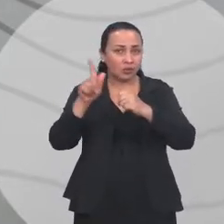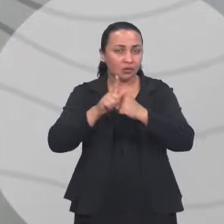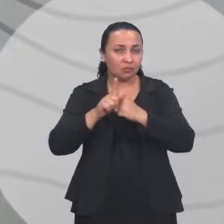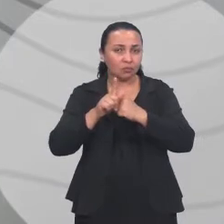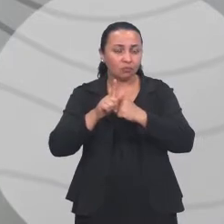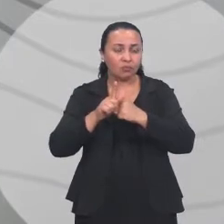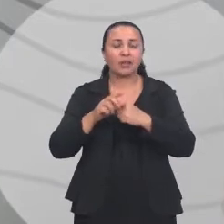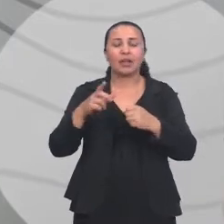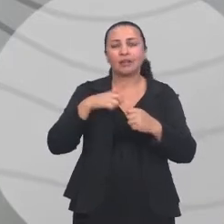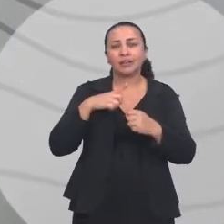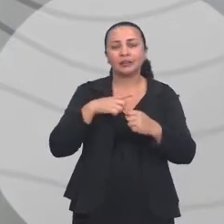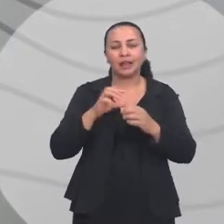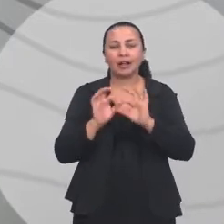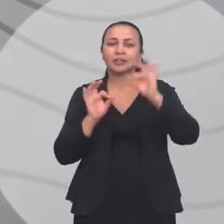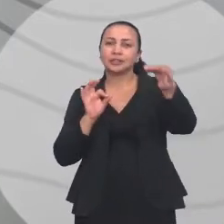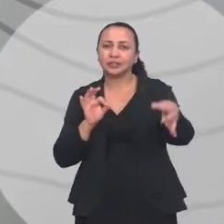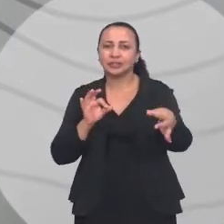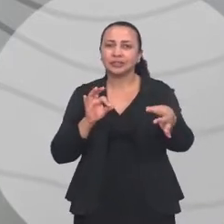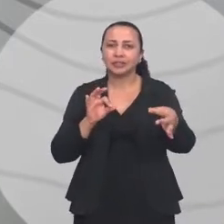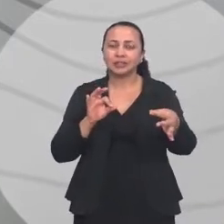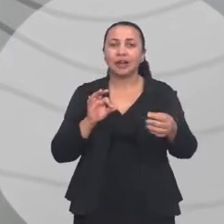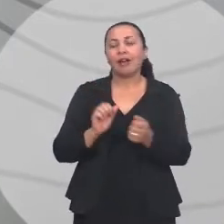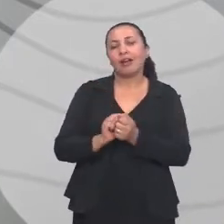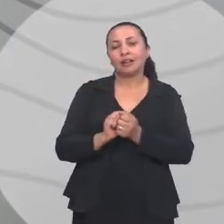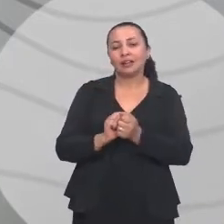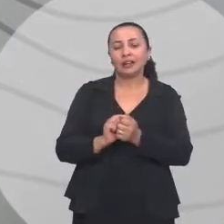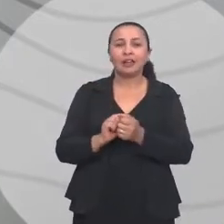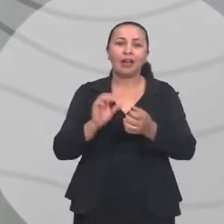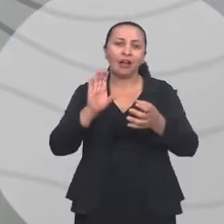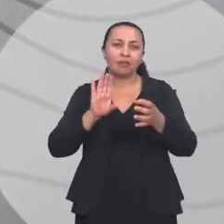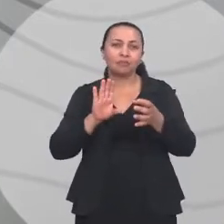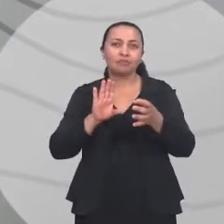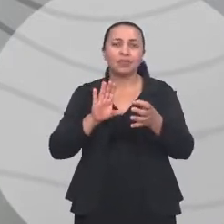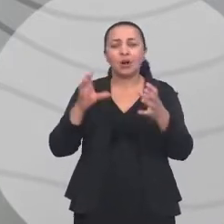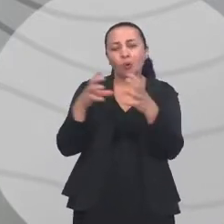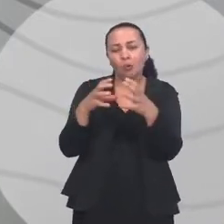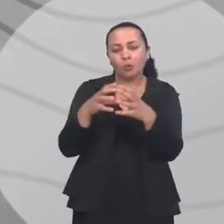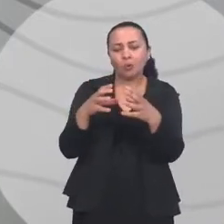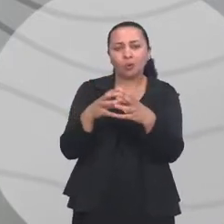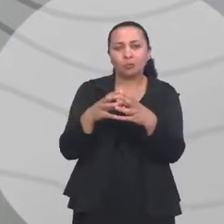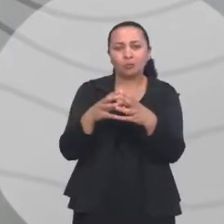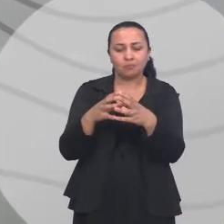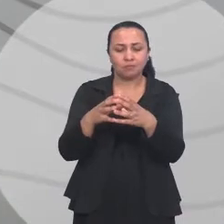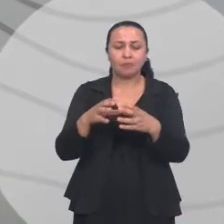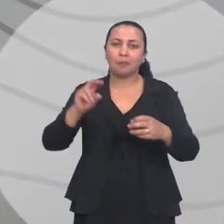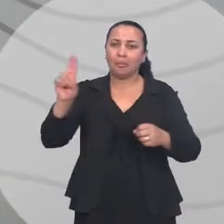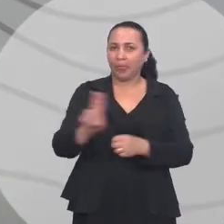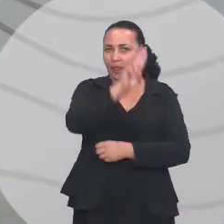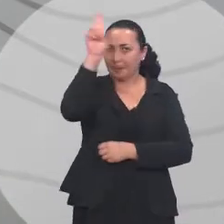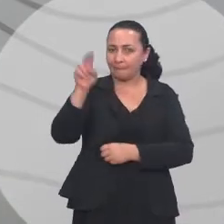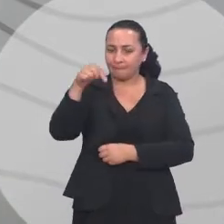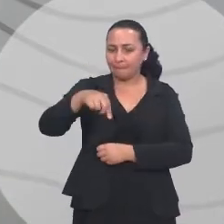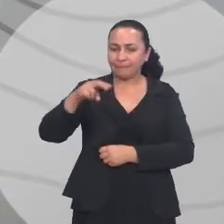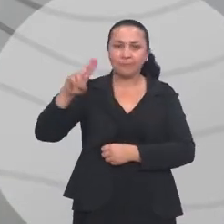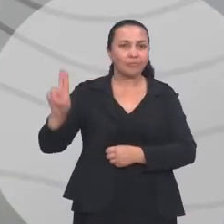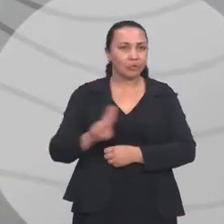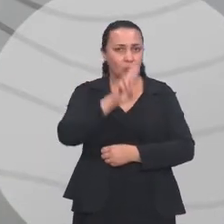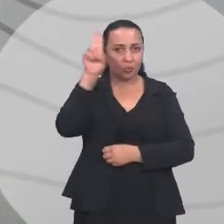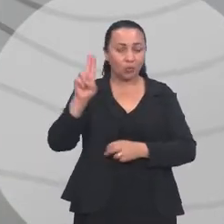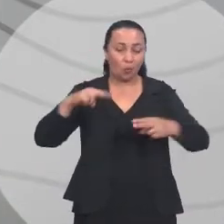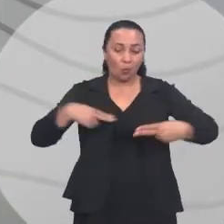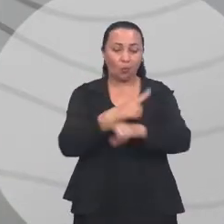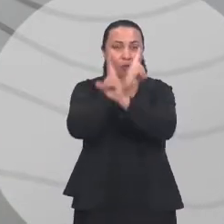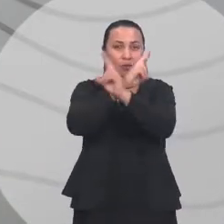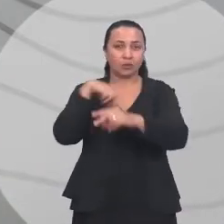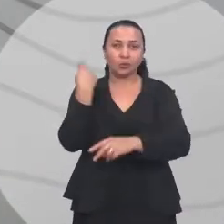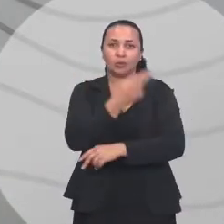universidades manterem seus vínculos com seus estudantes de graduação que é parte maior das comunidades universitárias né aqui na